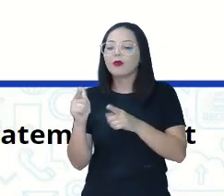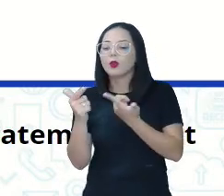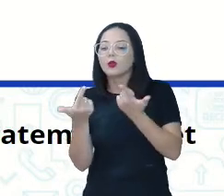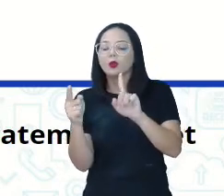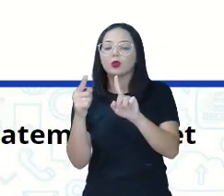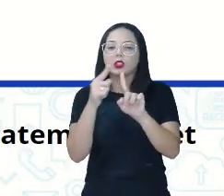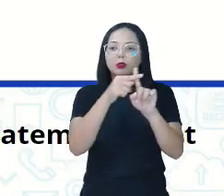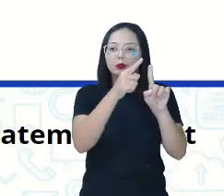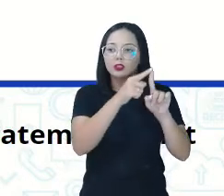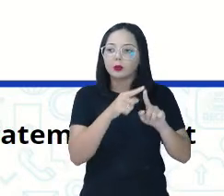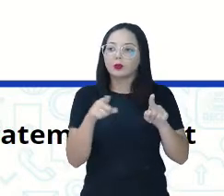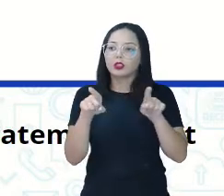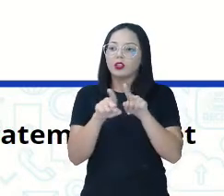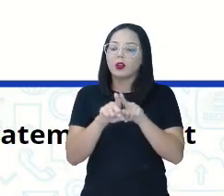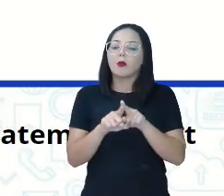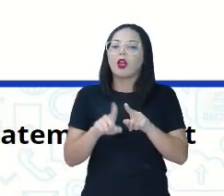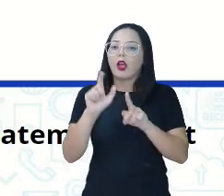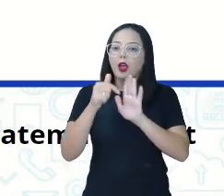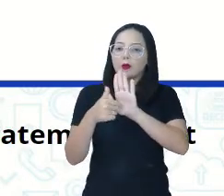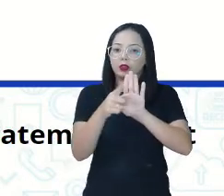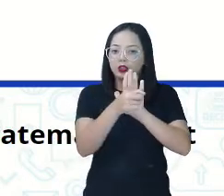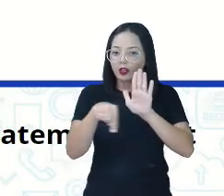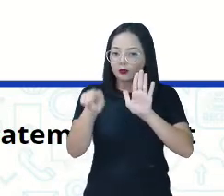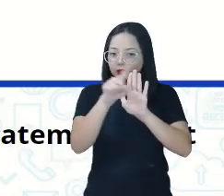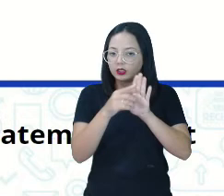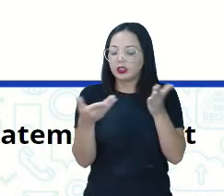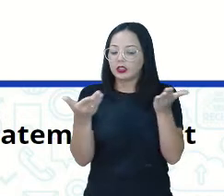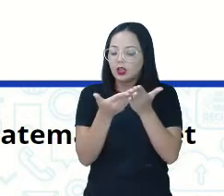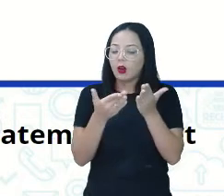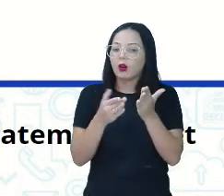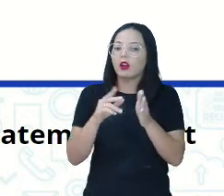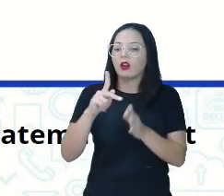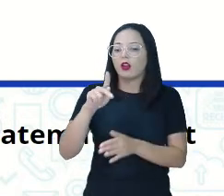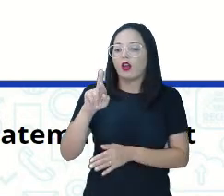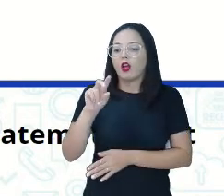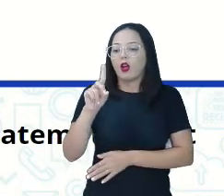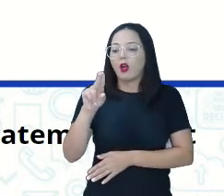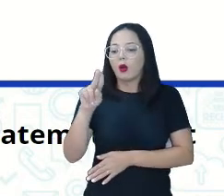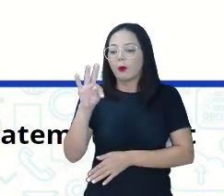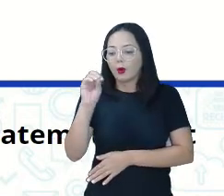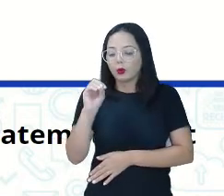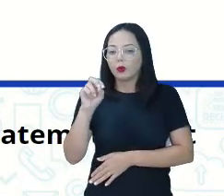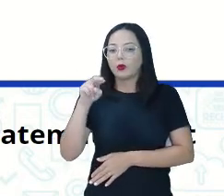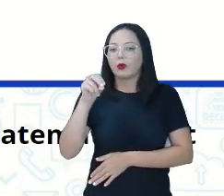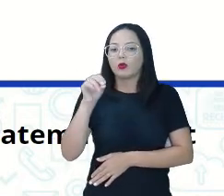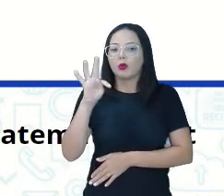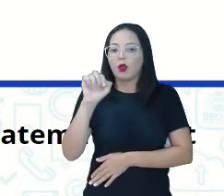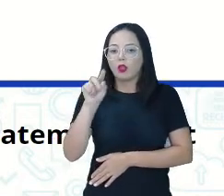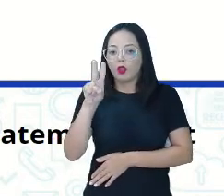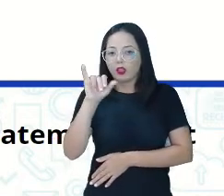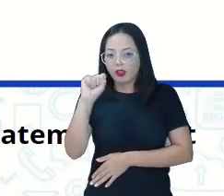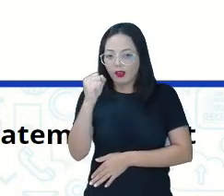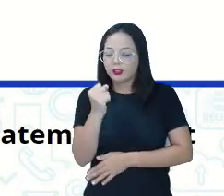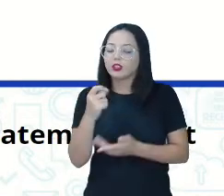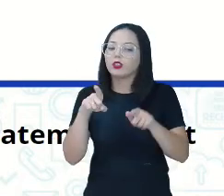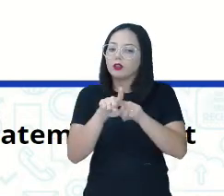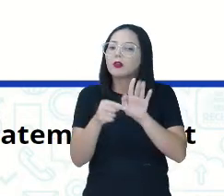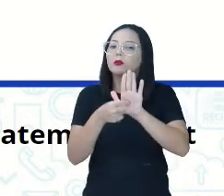aí de forma para mostrar esse produto notável para você, certo? Eu mostrei primeiro a